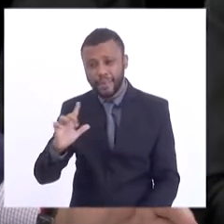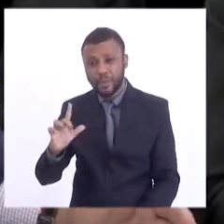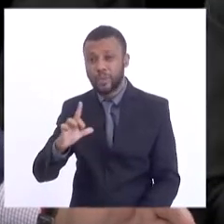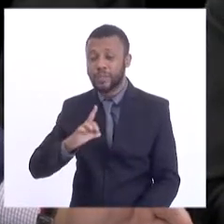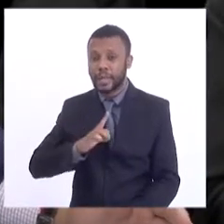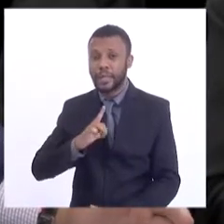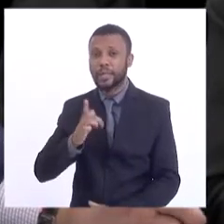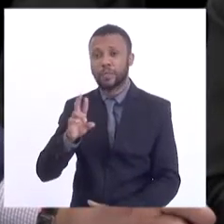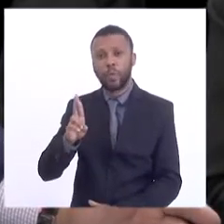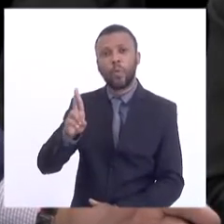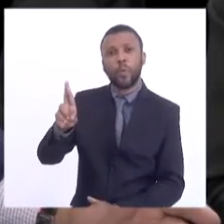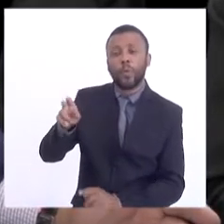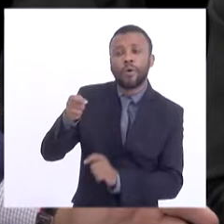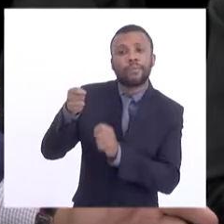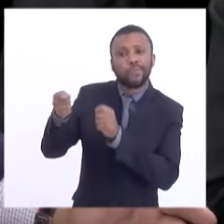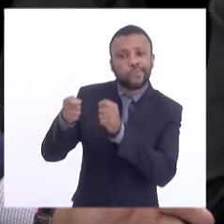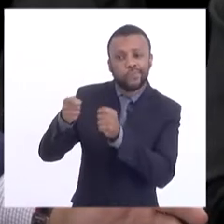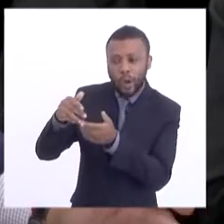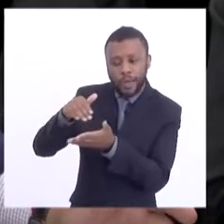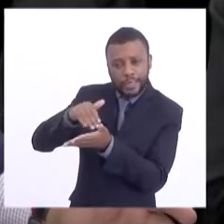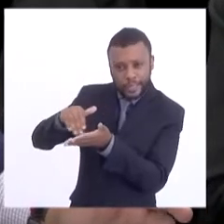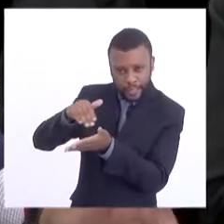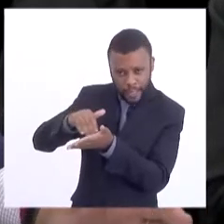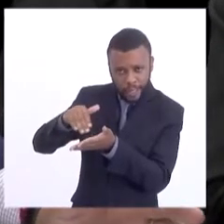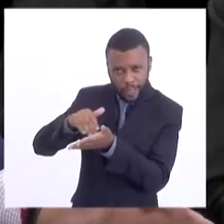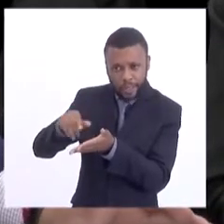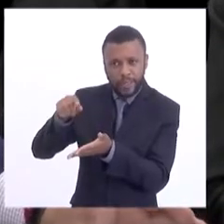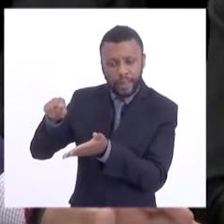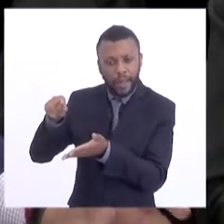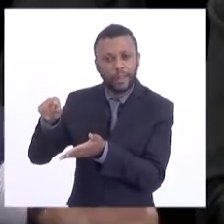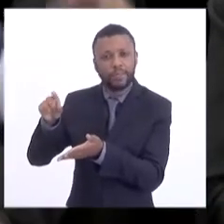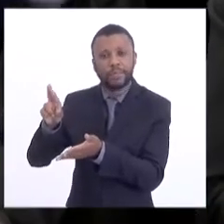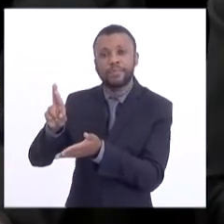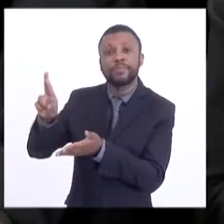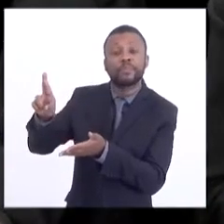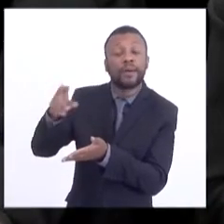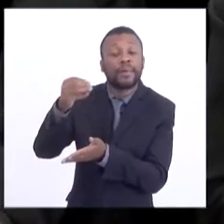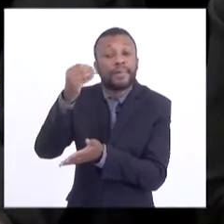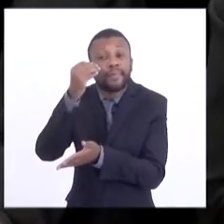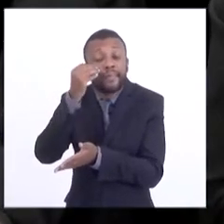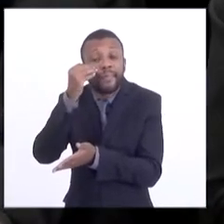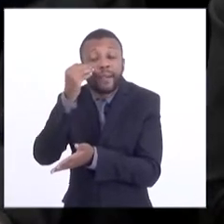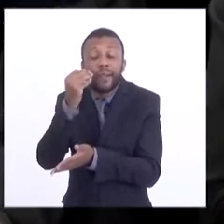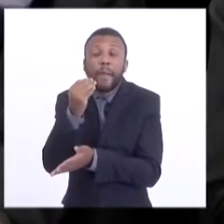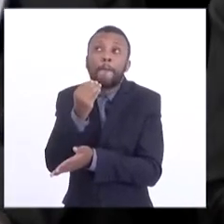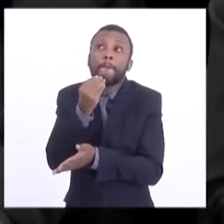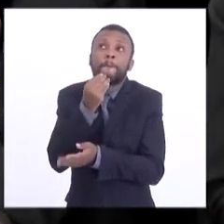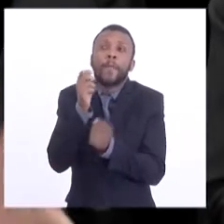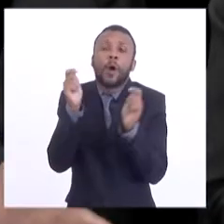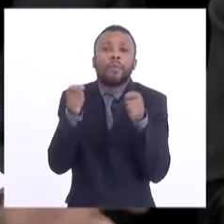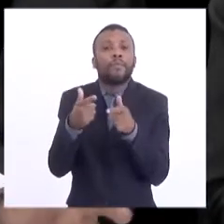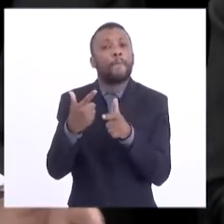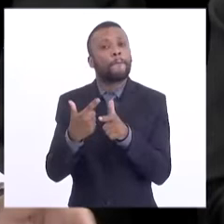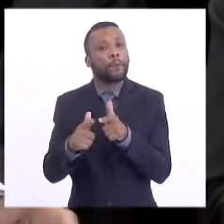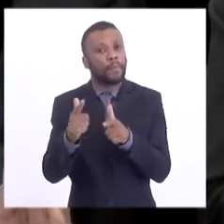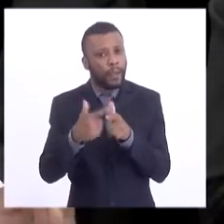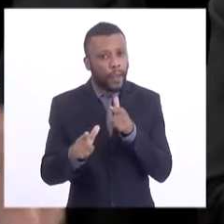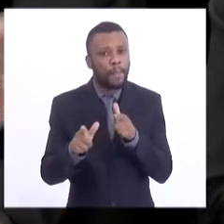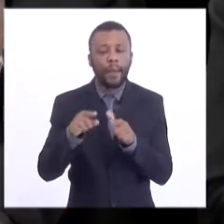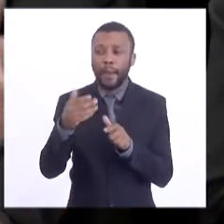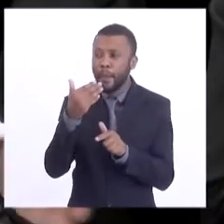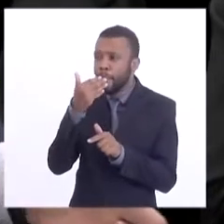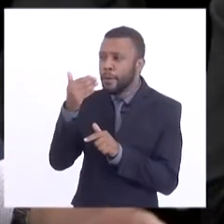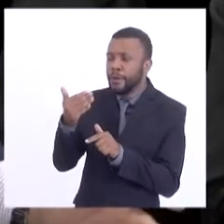extremamente dirigente atravessa Catarine Cola em verificar possíveis problemas e acionar o Dr